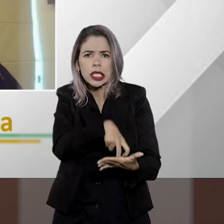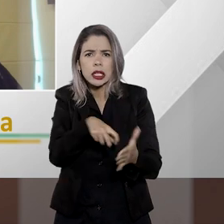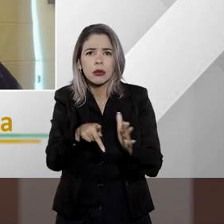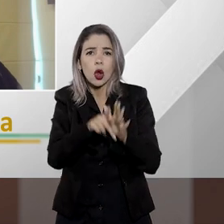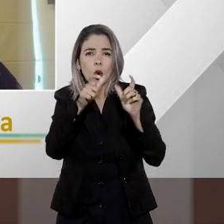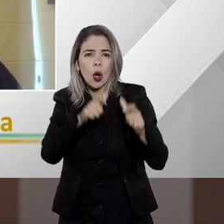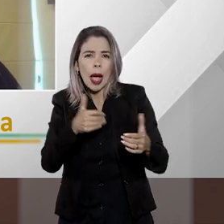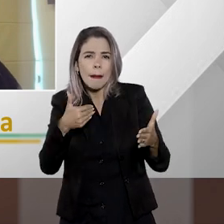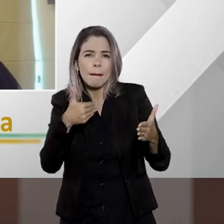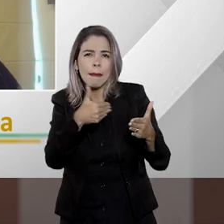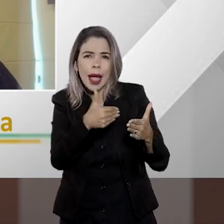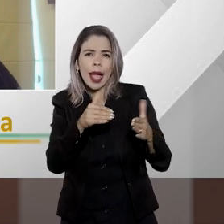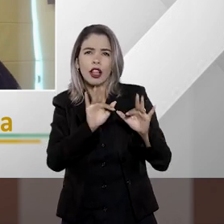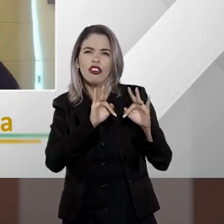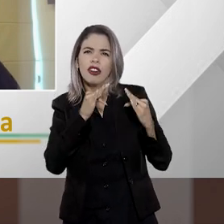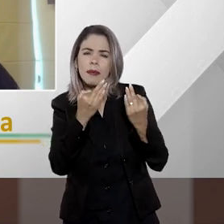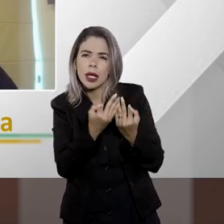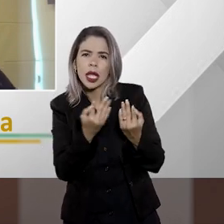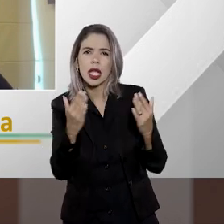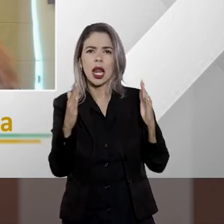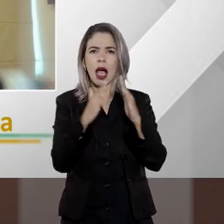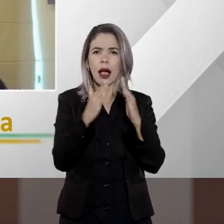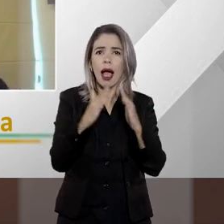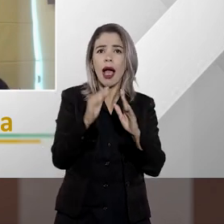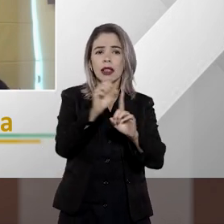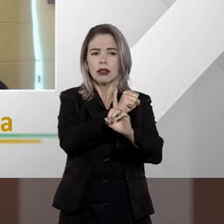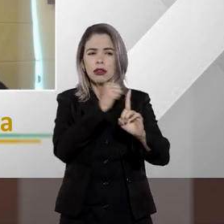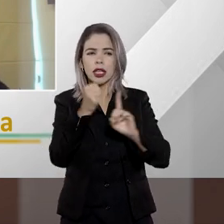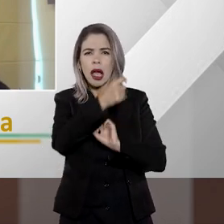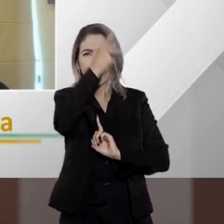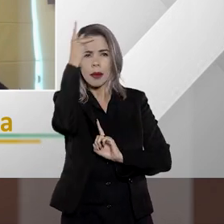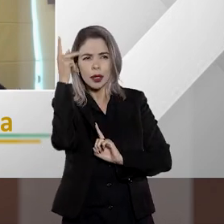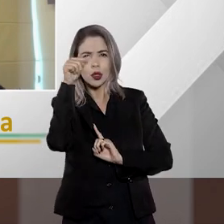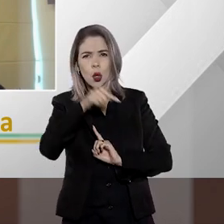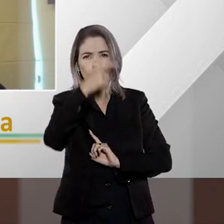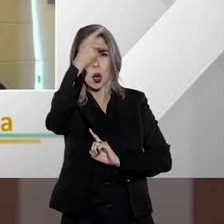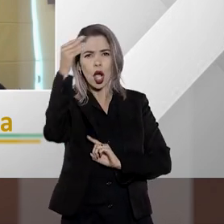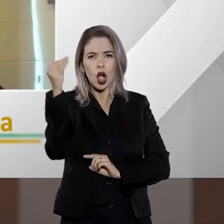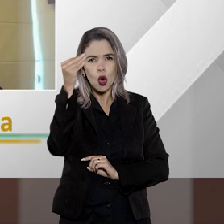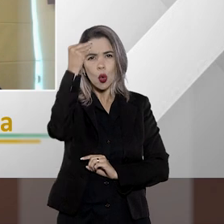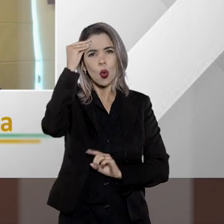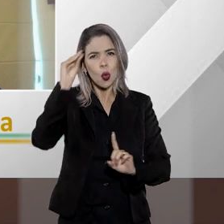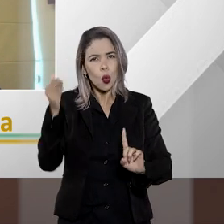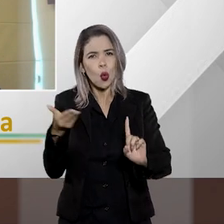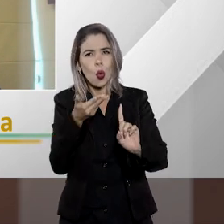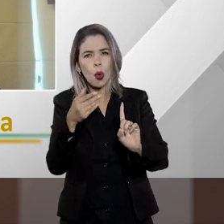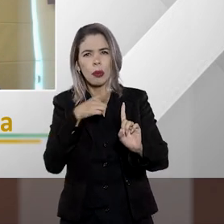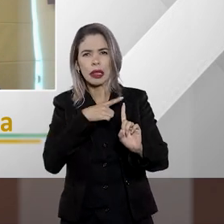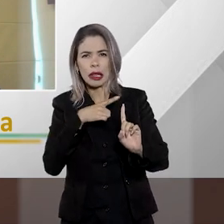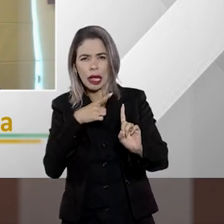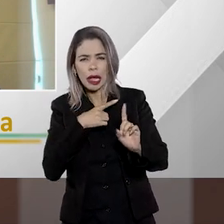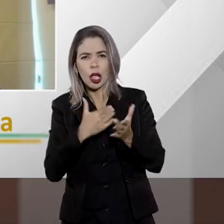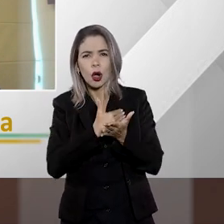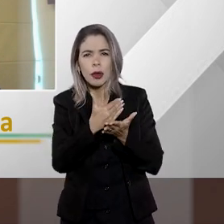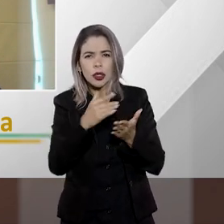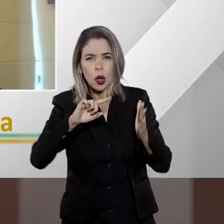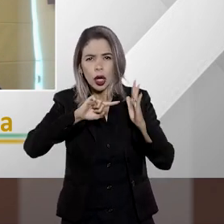pena para a localidade próxima à família e ao meio social do apenado e onde teve origem a